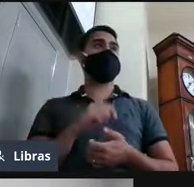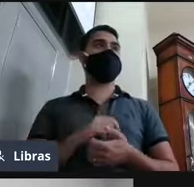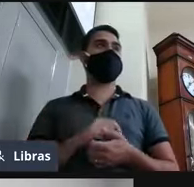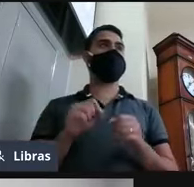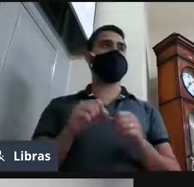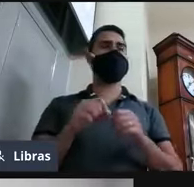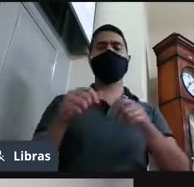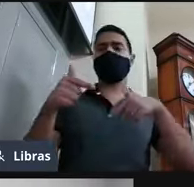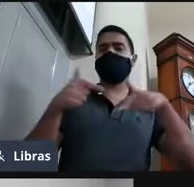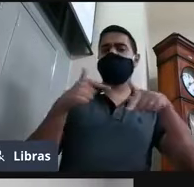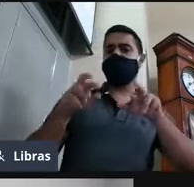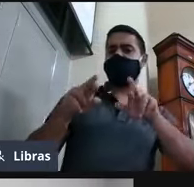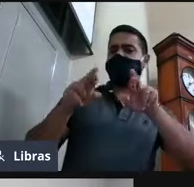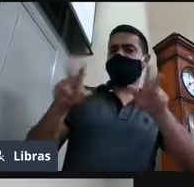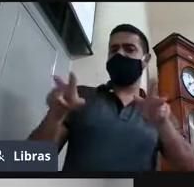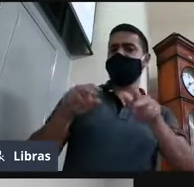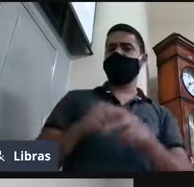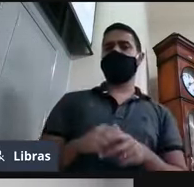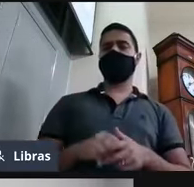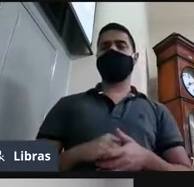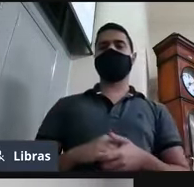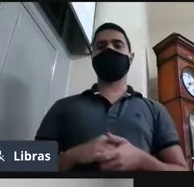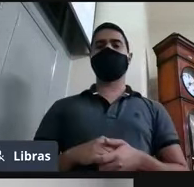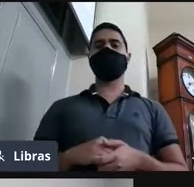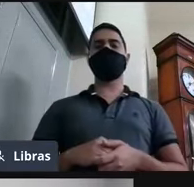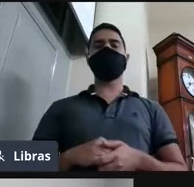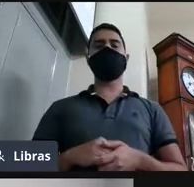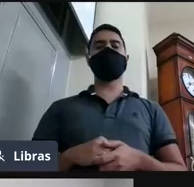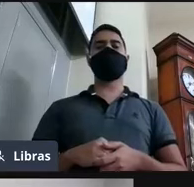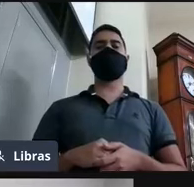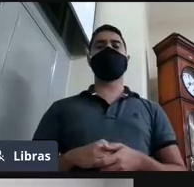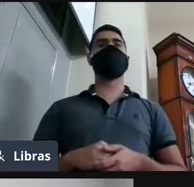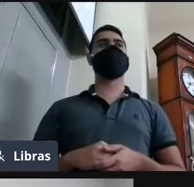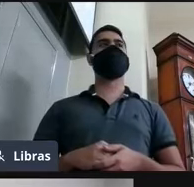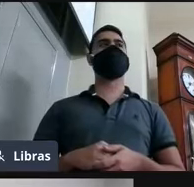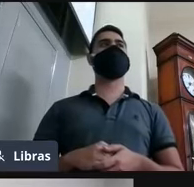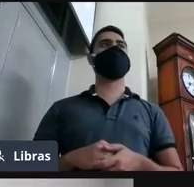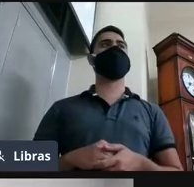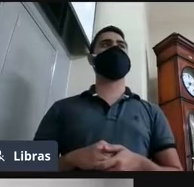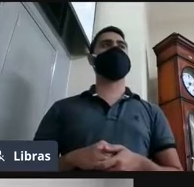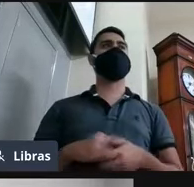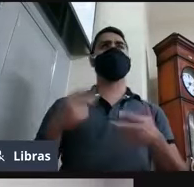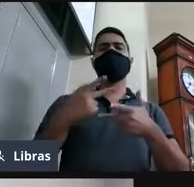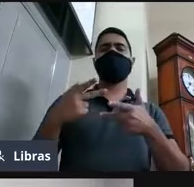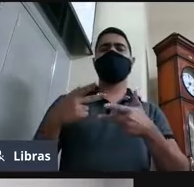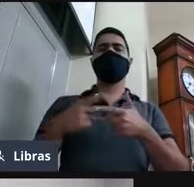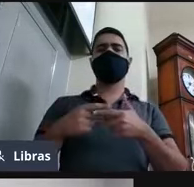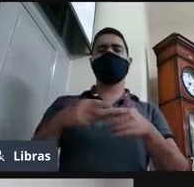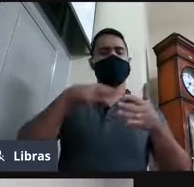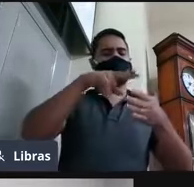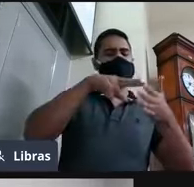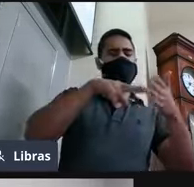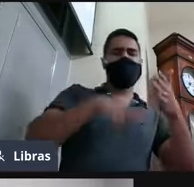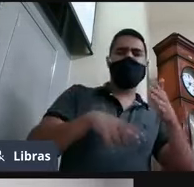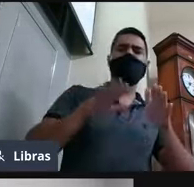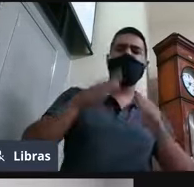assim diferenciado, uma data diferenciada. Essas coisas são, né, termos jurídicos, são realmente longas,